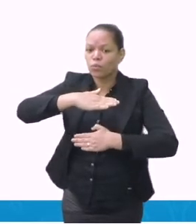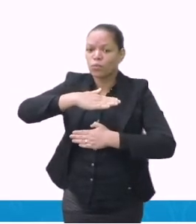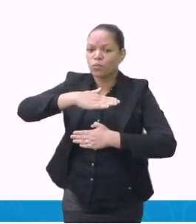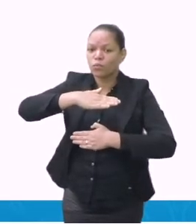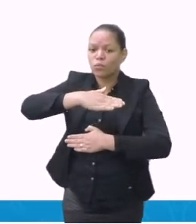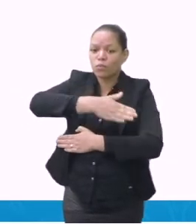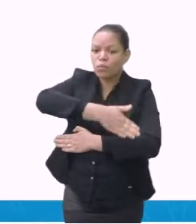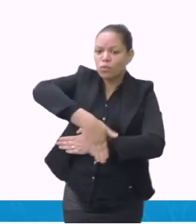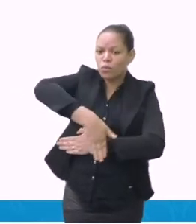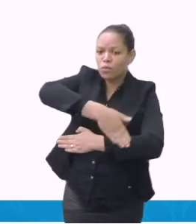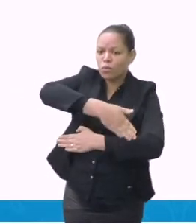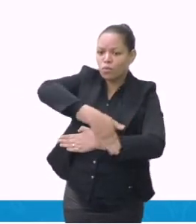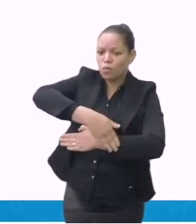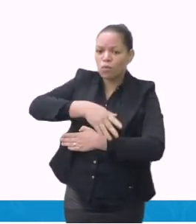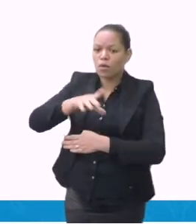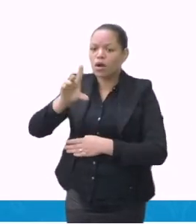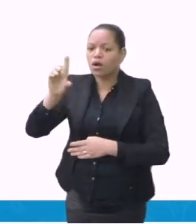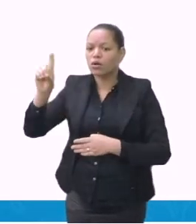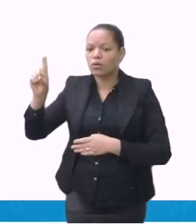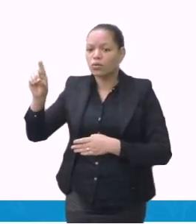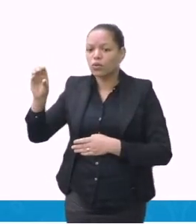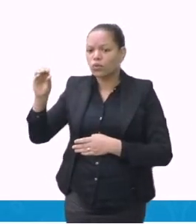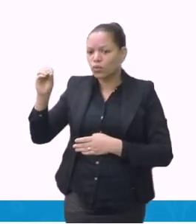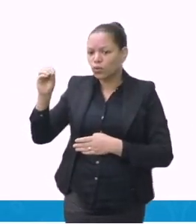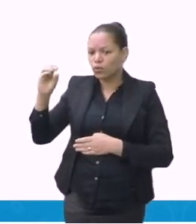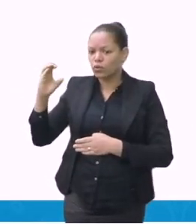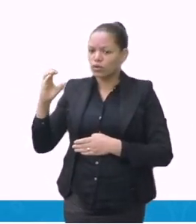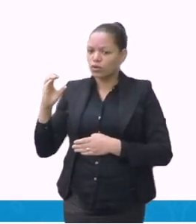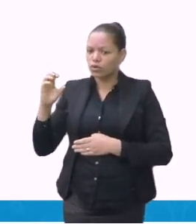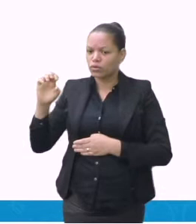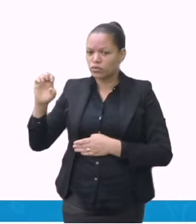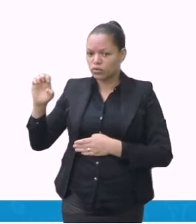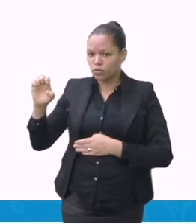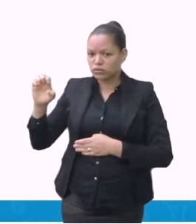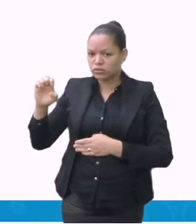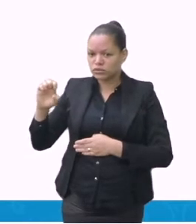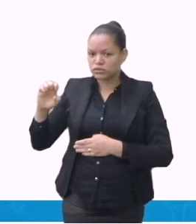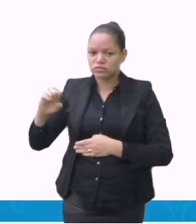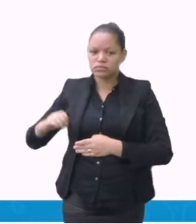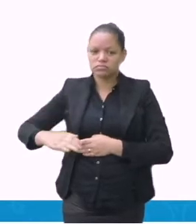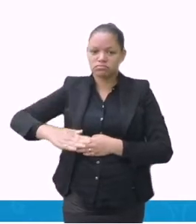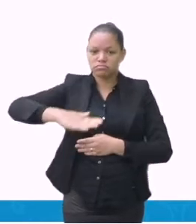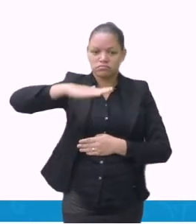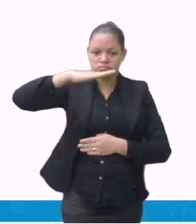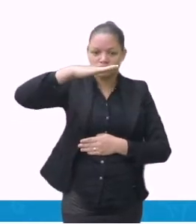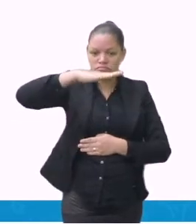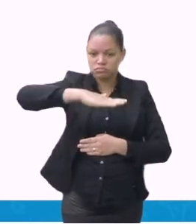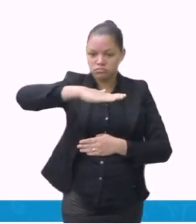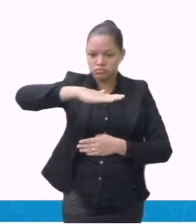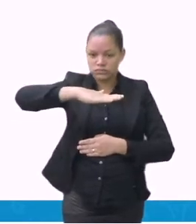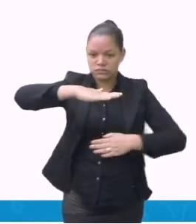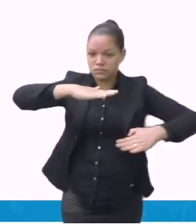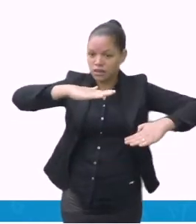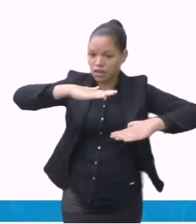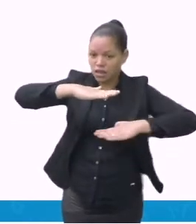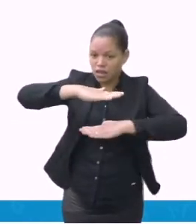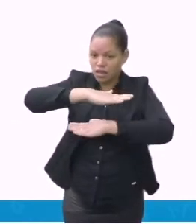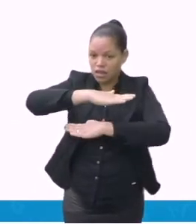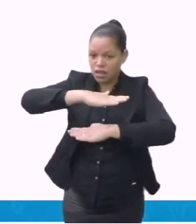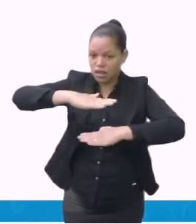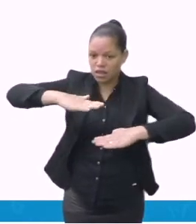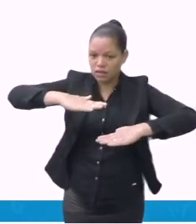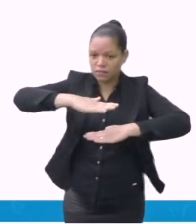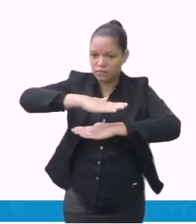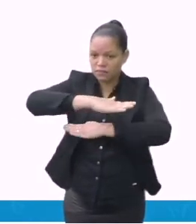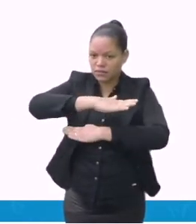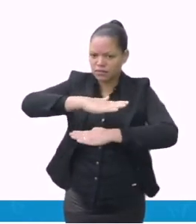aqui para vocês verem, ó. Aqui está a Rua das Oliveiras e aqui está a Rua Doce. Se eu observar essas